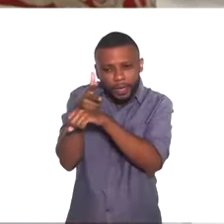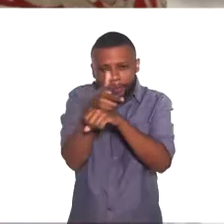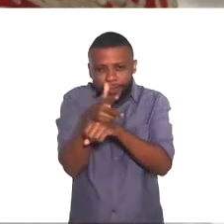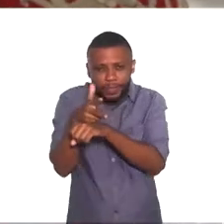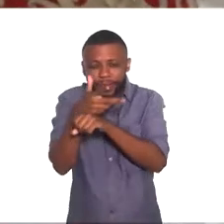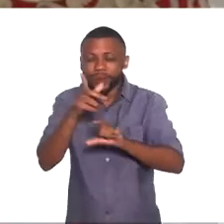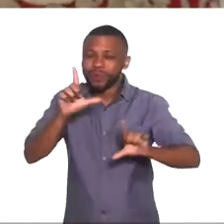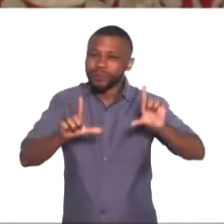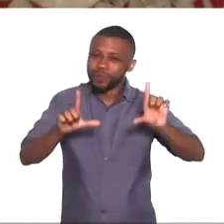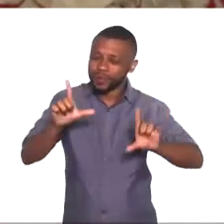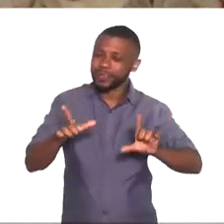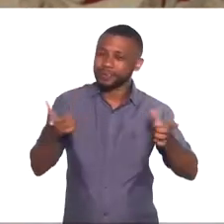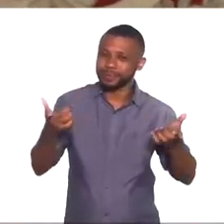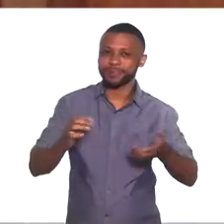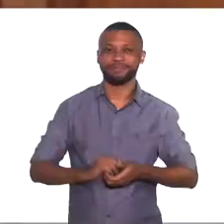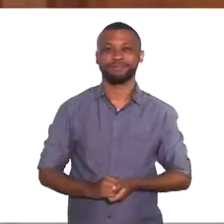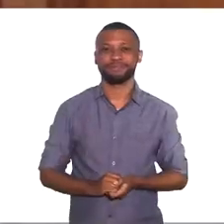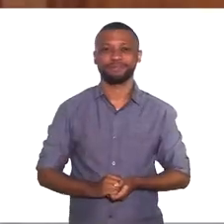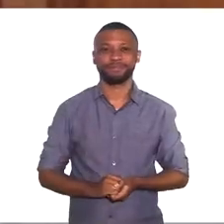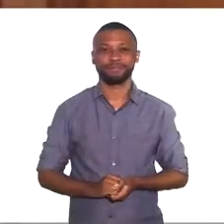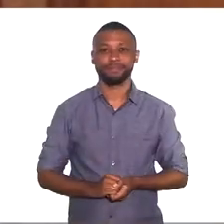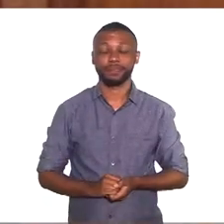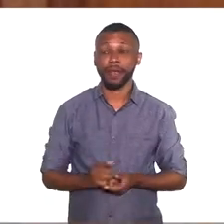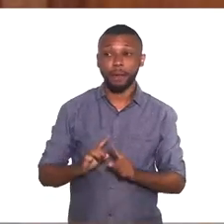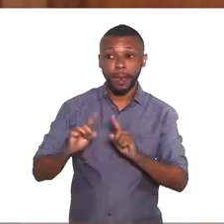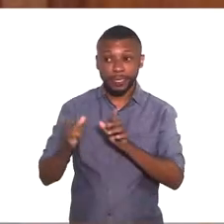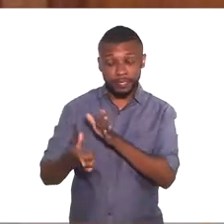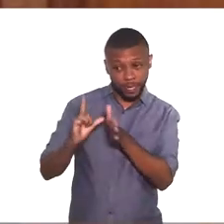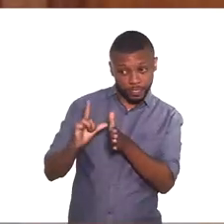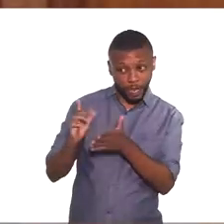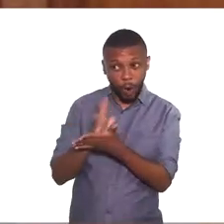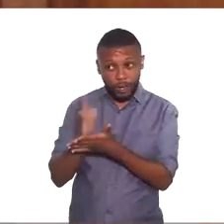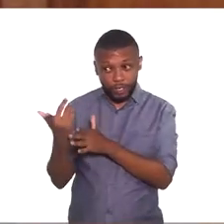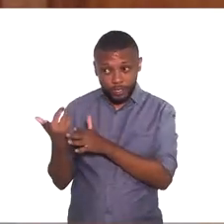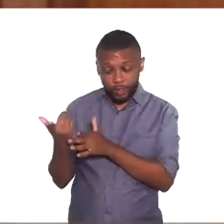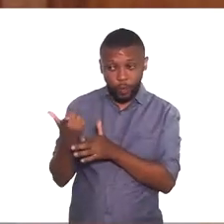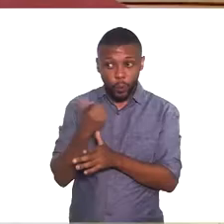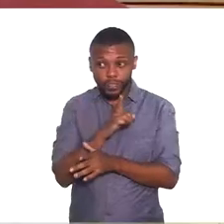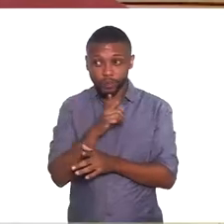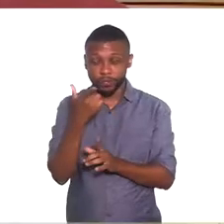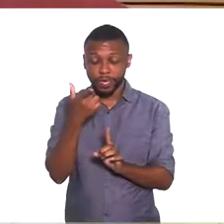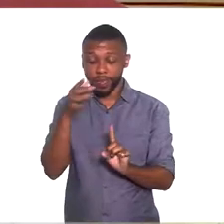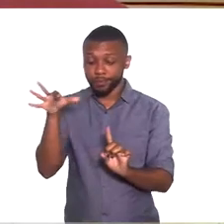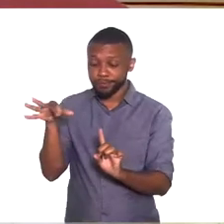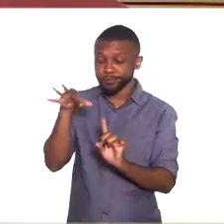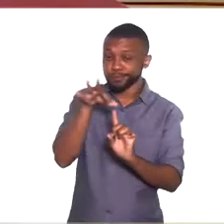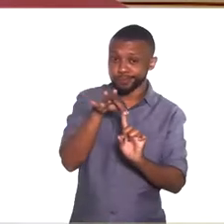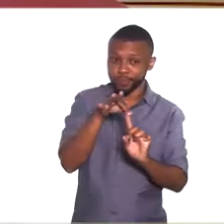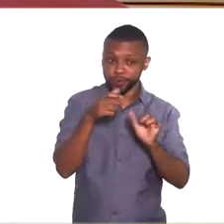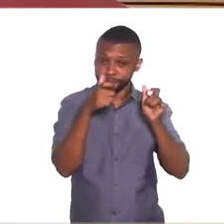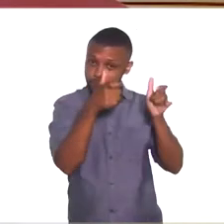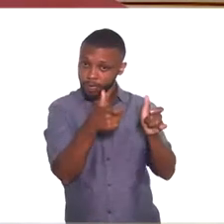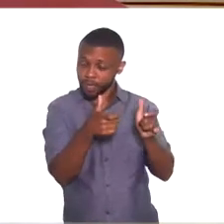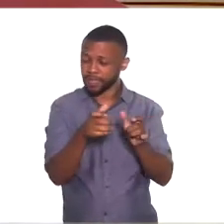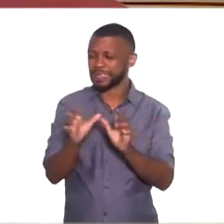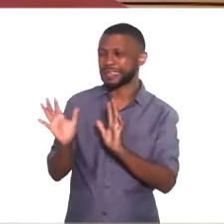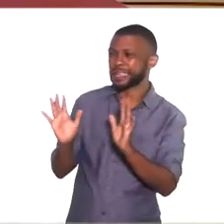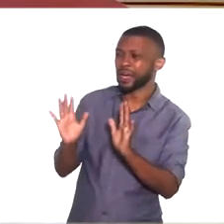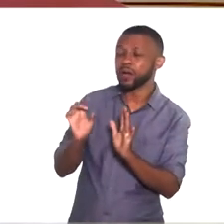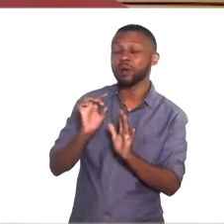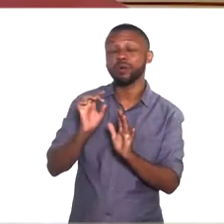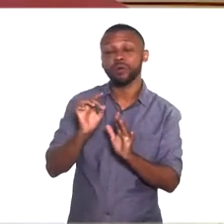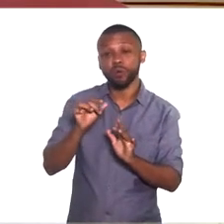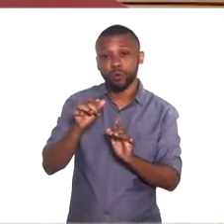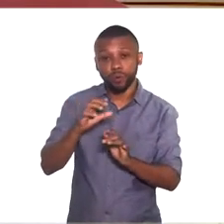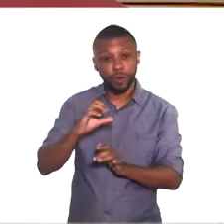hoje nós utilizamos para gravações de programas alguém chegou a ser coroada aqui não Coroado